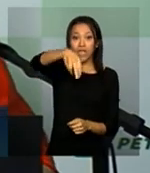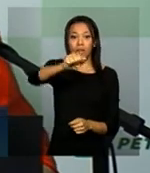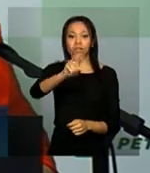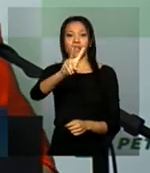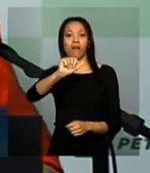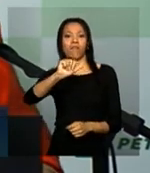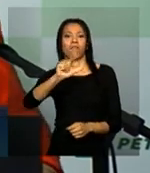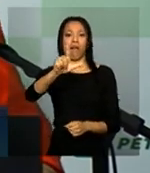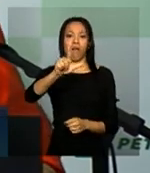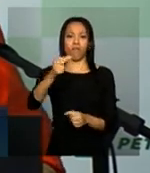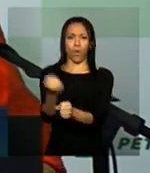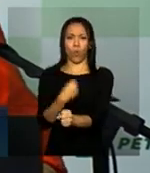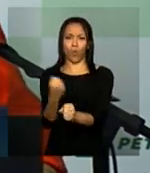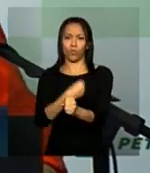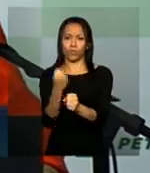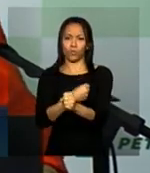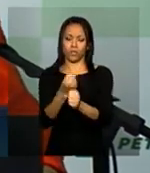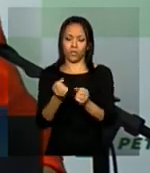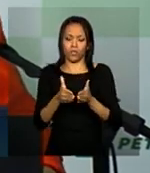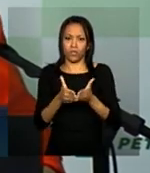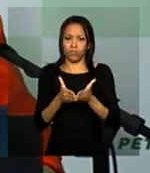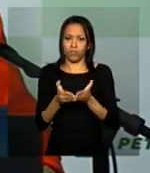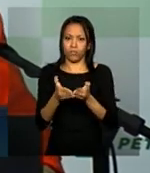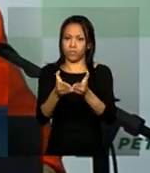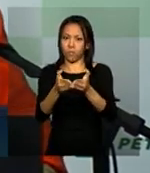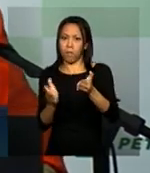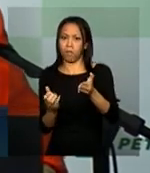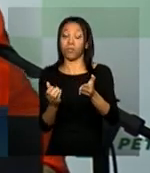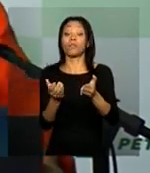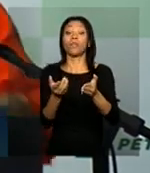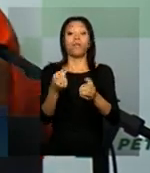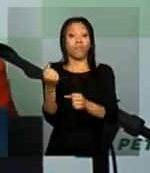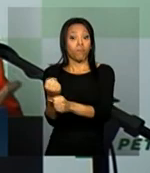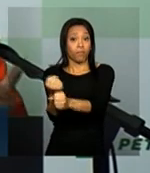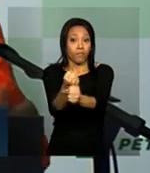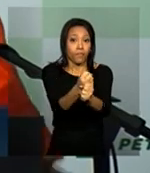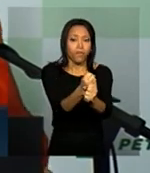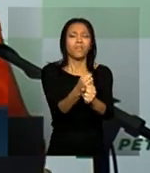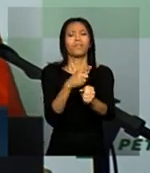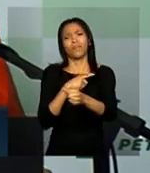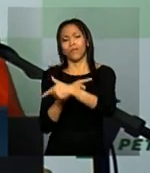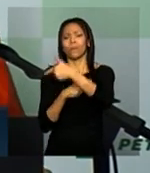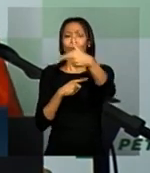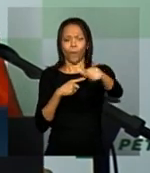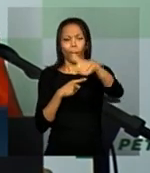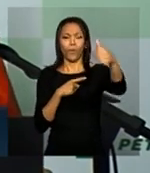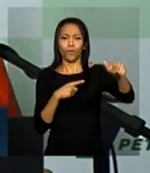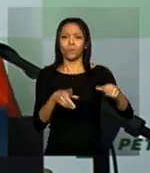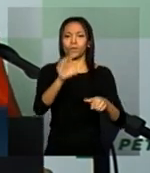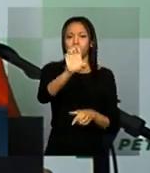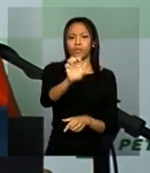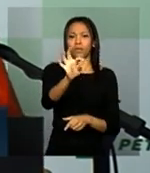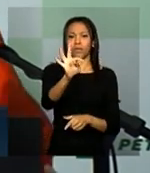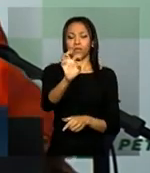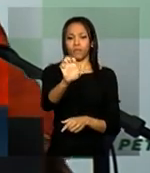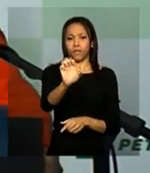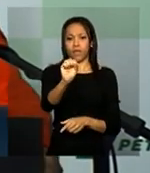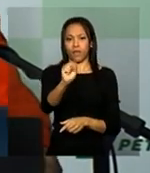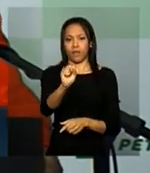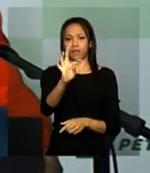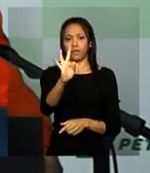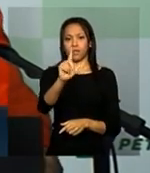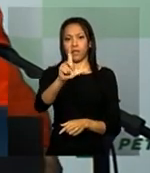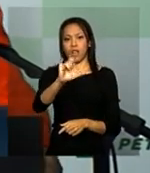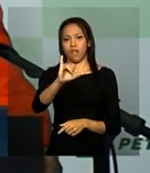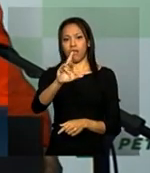de indústria importantíssimo. Como este, tem outros estaleiros pelo Brasil afora.